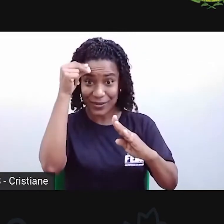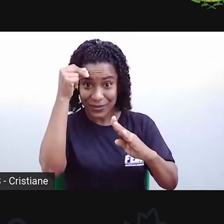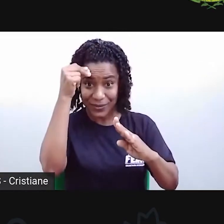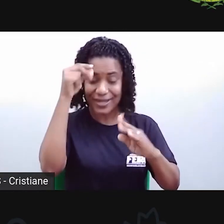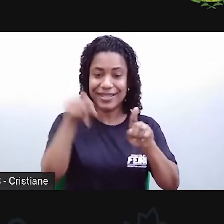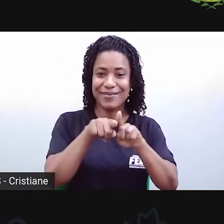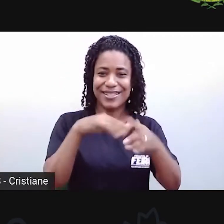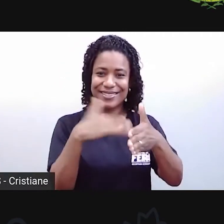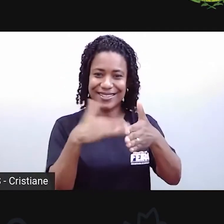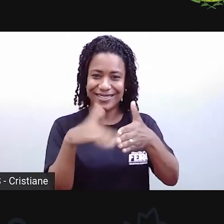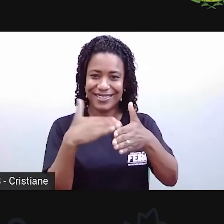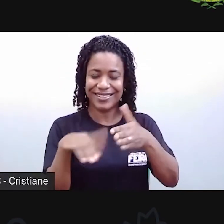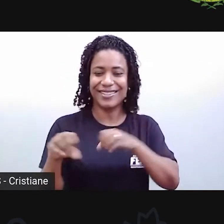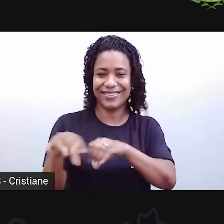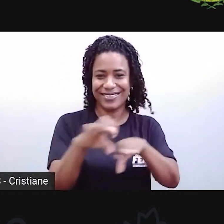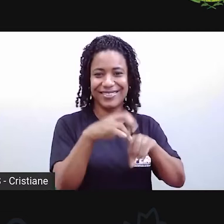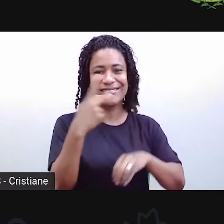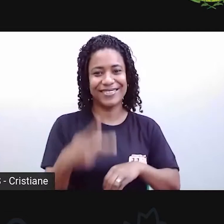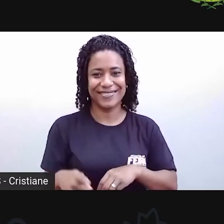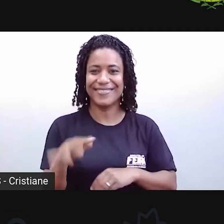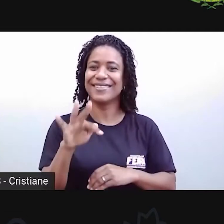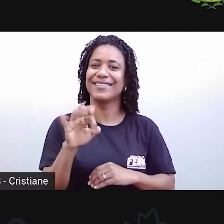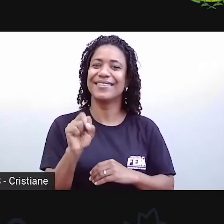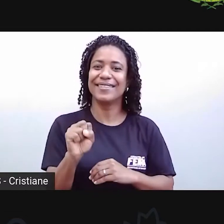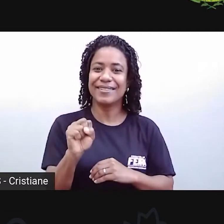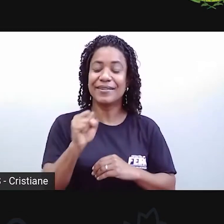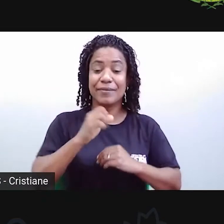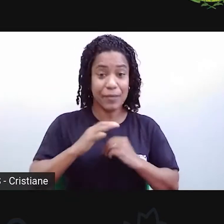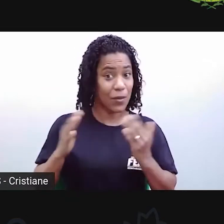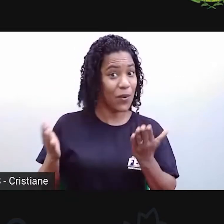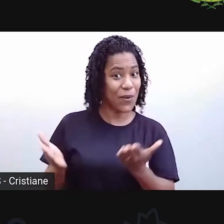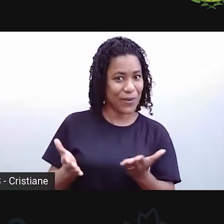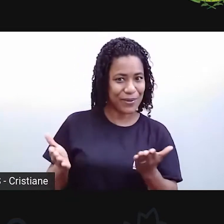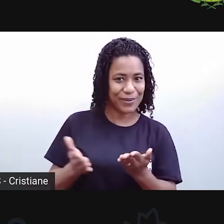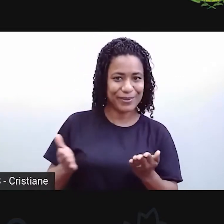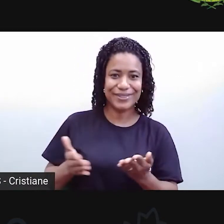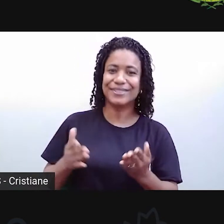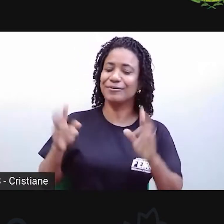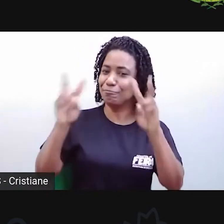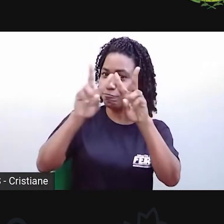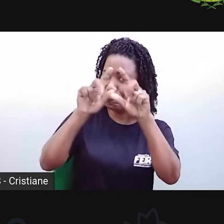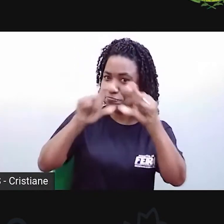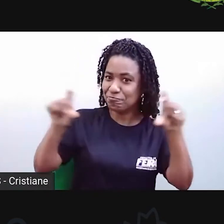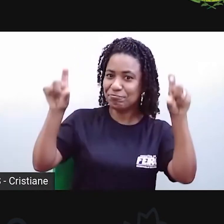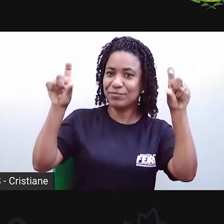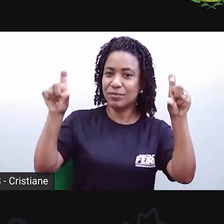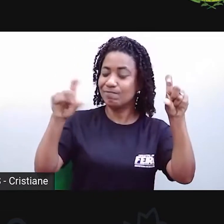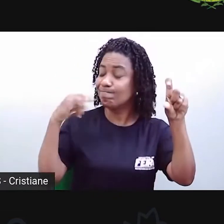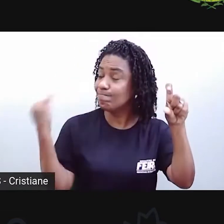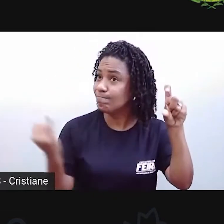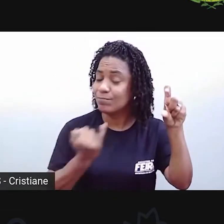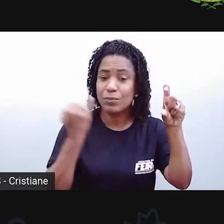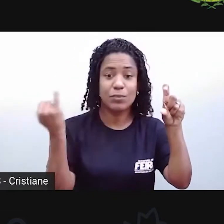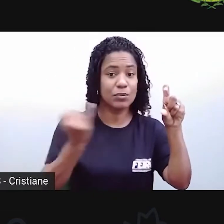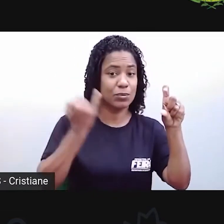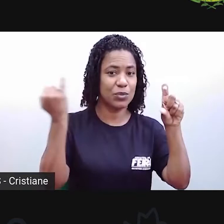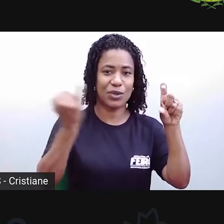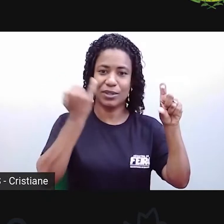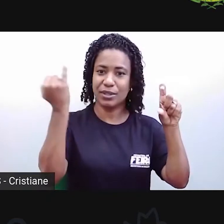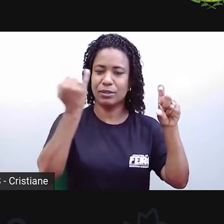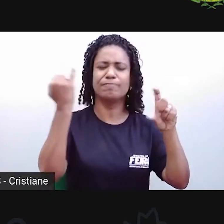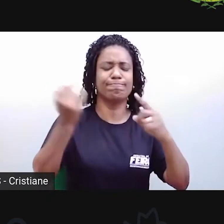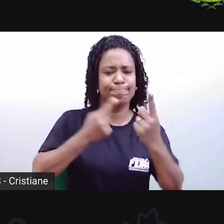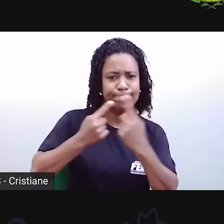da Secretaria de Educação. Gente, hoje eu trouxe para vocês um tema super importante de ser